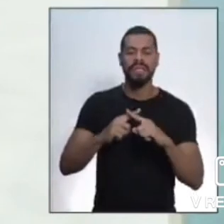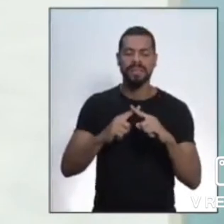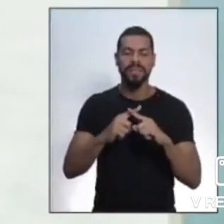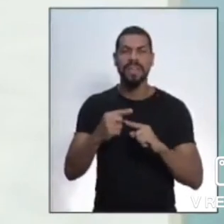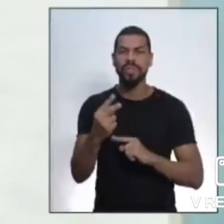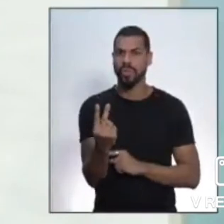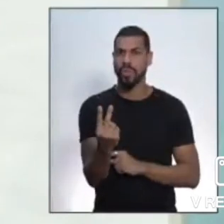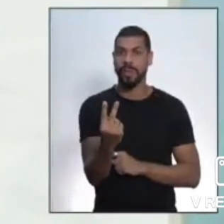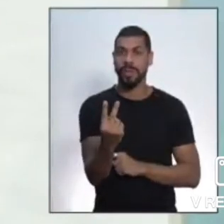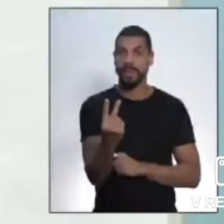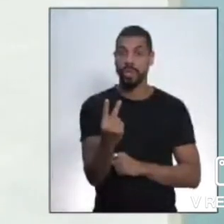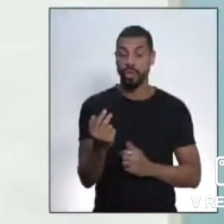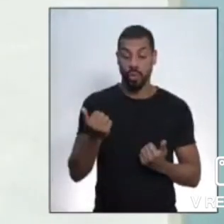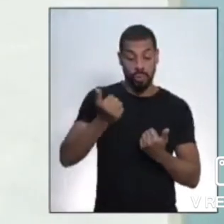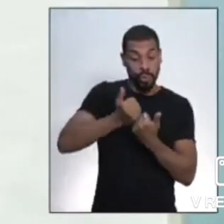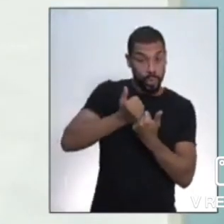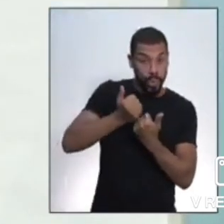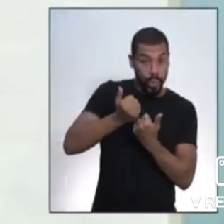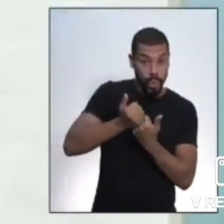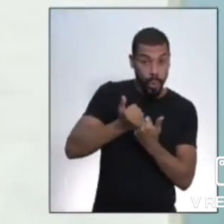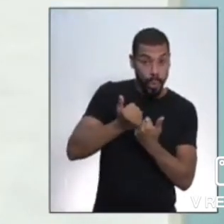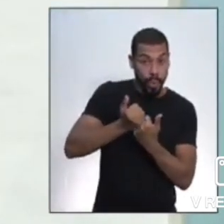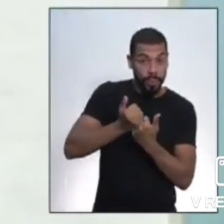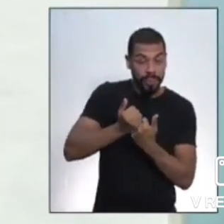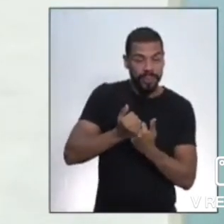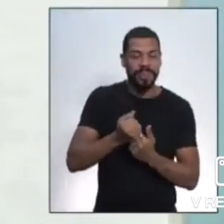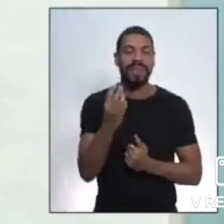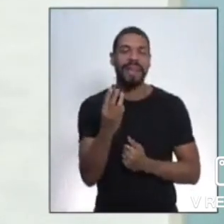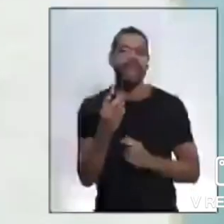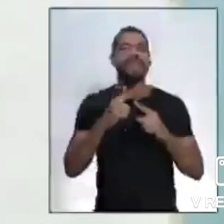Então, substituir aqui, 3 vezes 2,